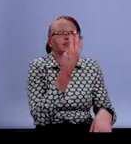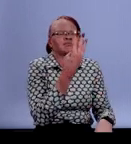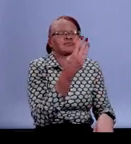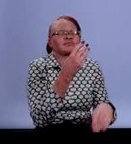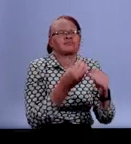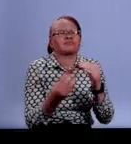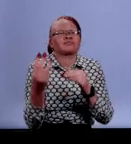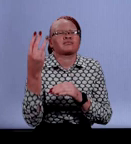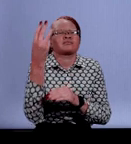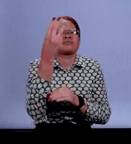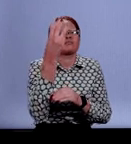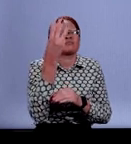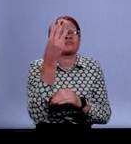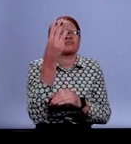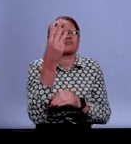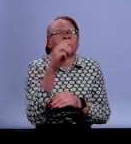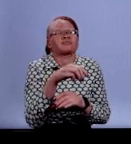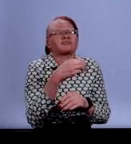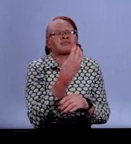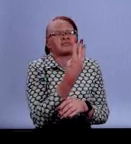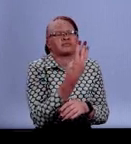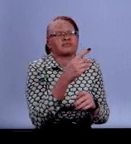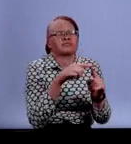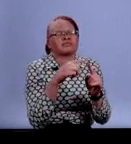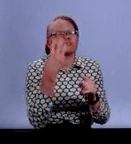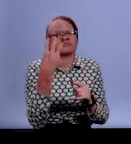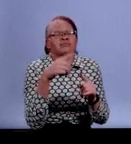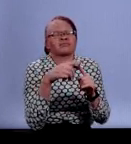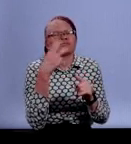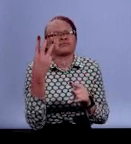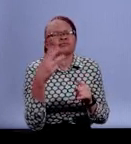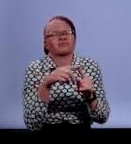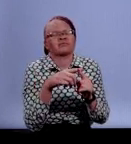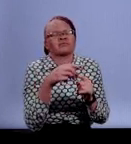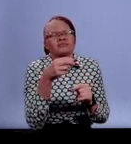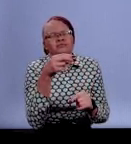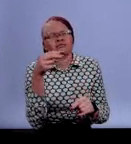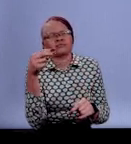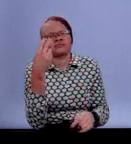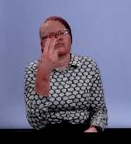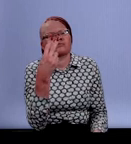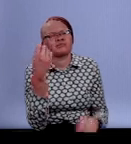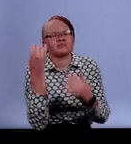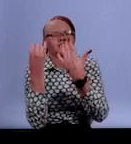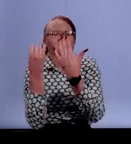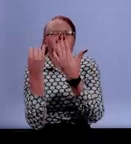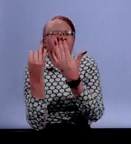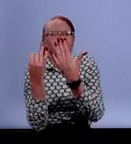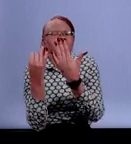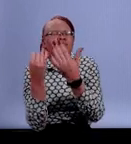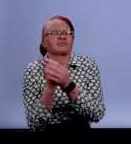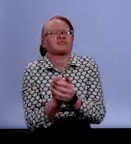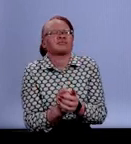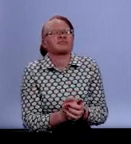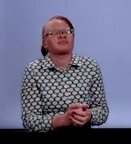três levado a 33 90 3 = 3 x 3 x 3 = 27